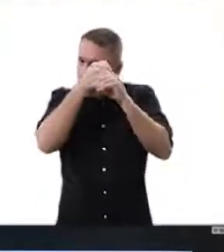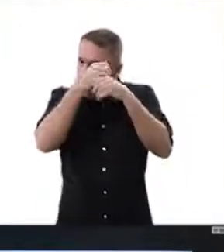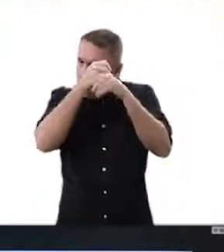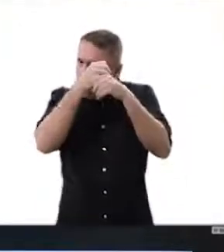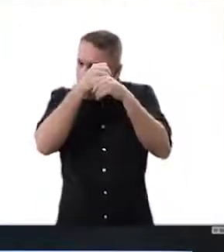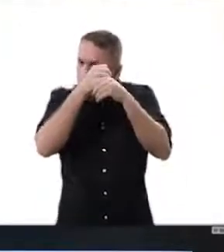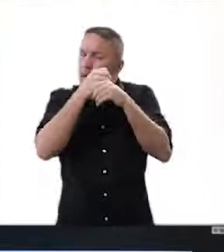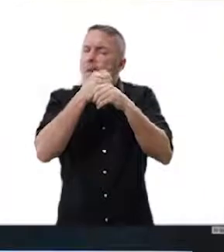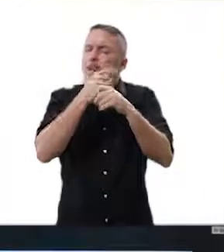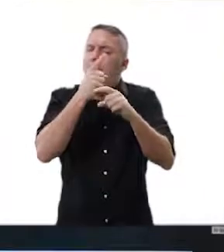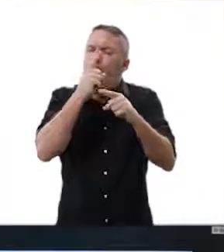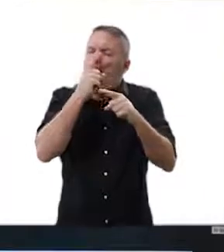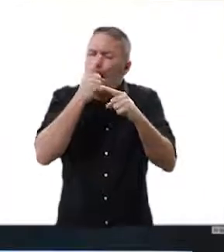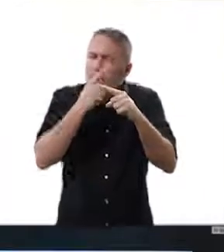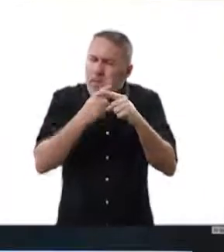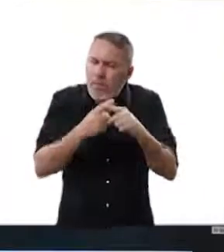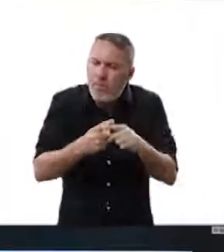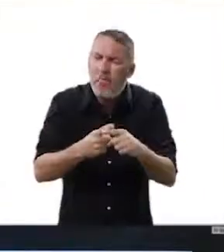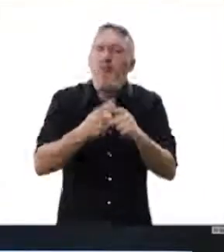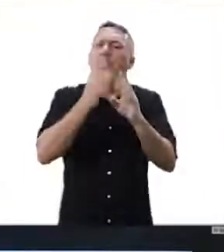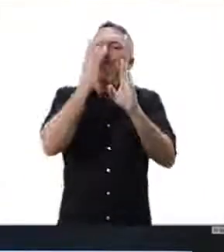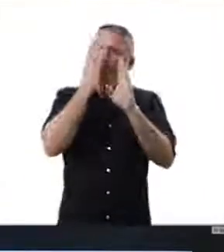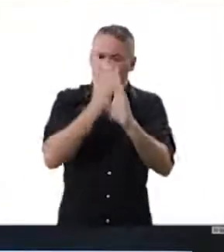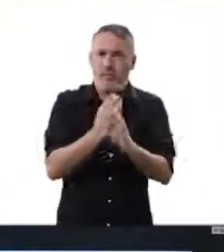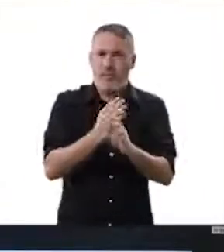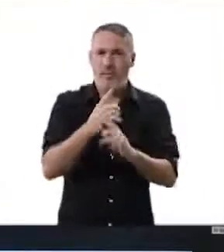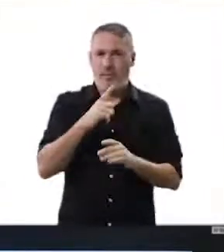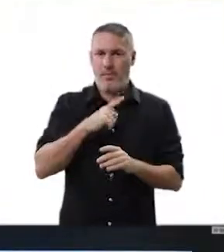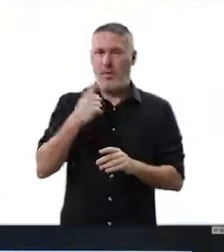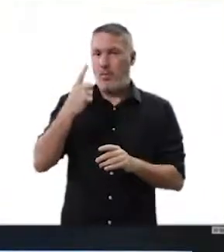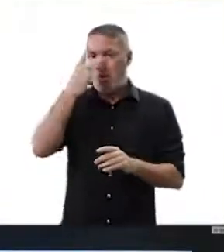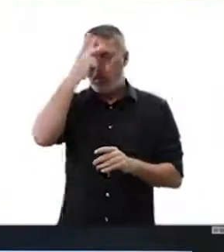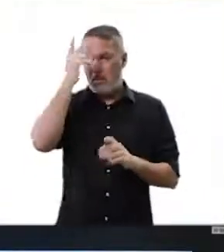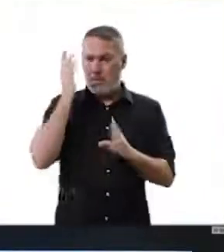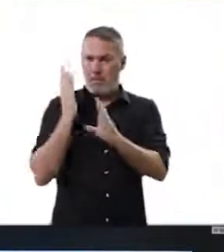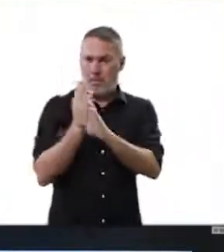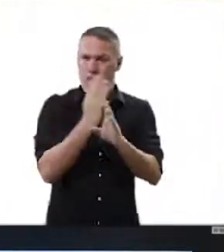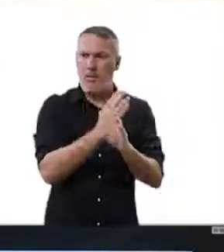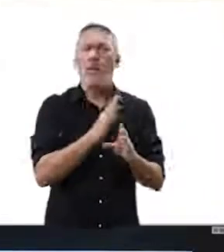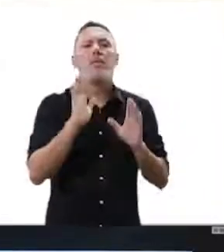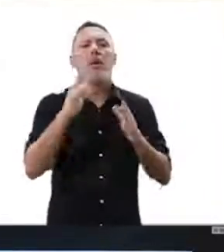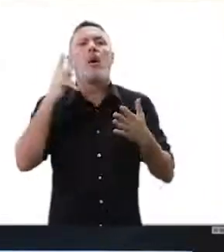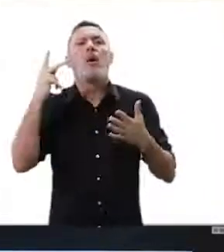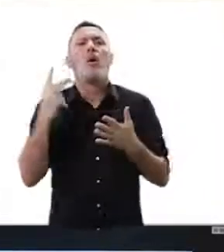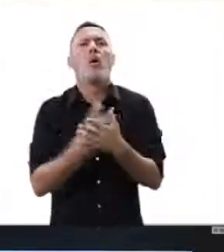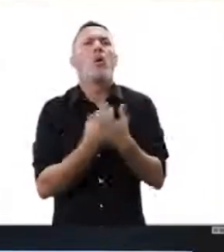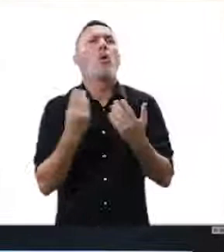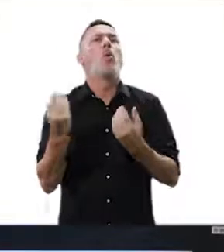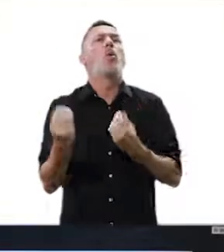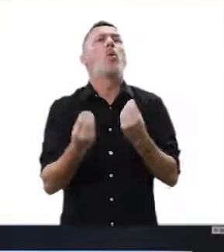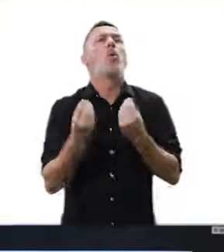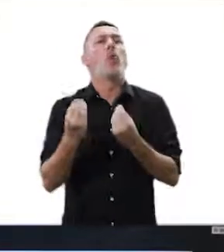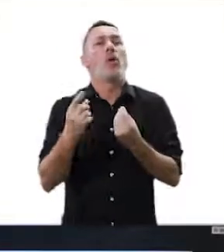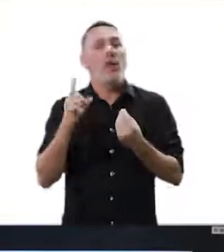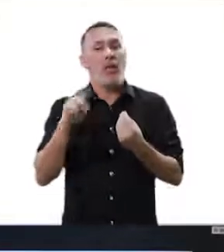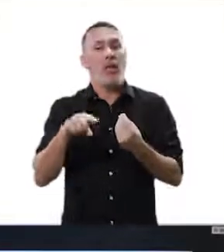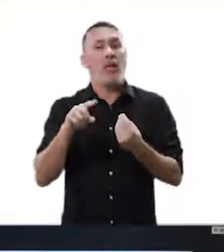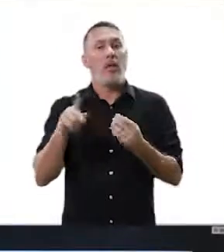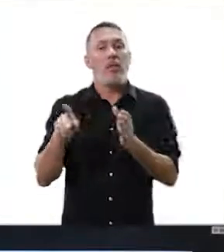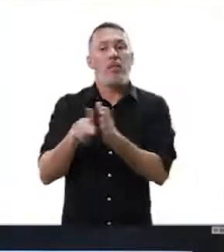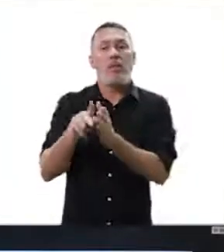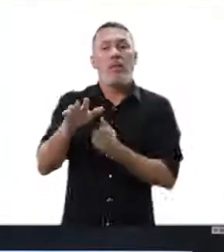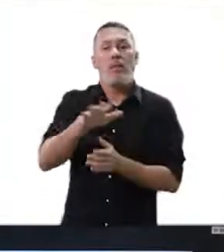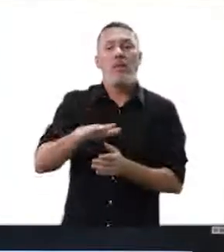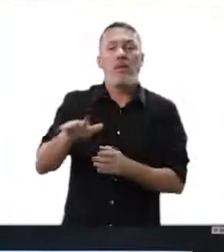ele analisou? Ele pegou um pedaço de cortiça, que é um material vegetal, e foi analisar isso